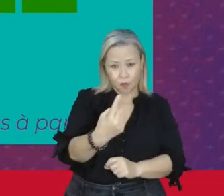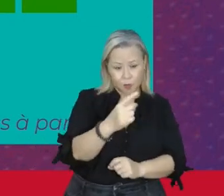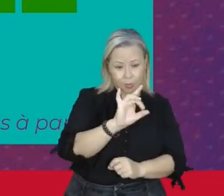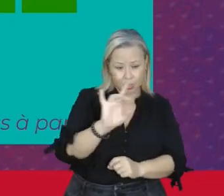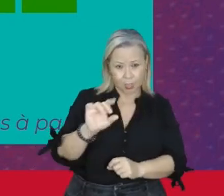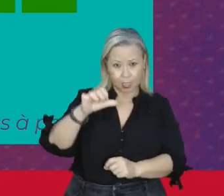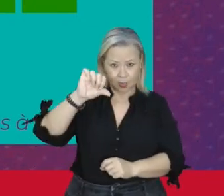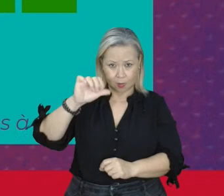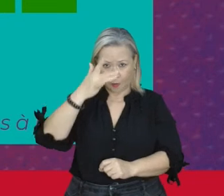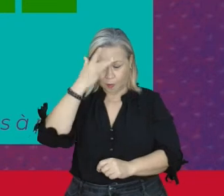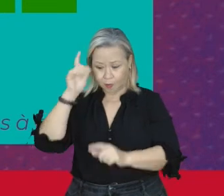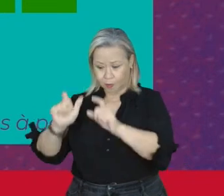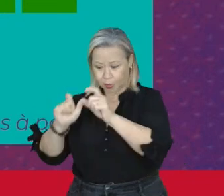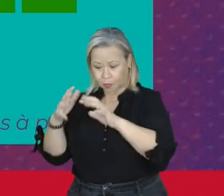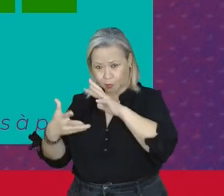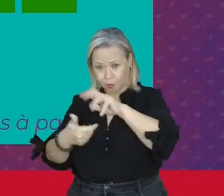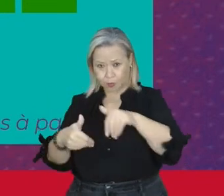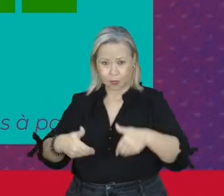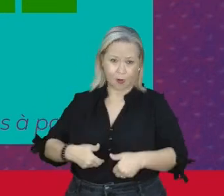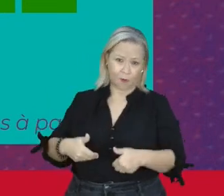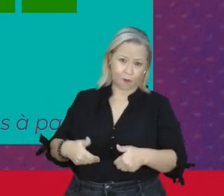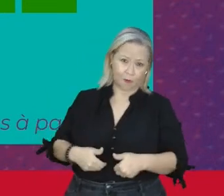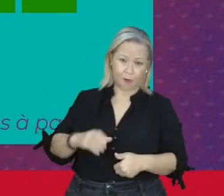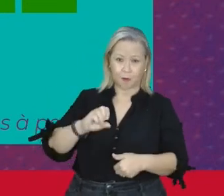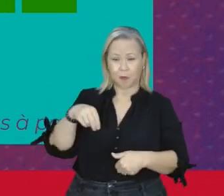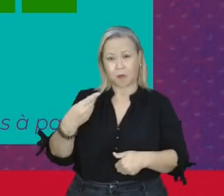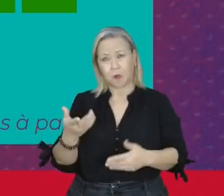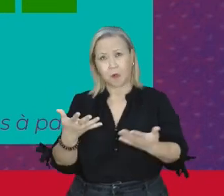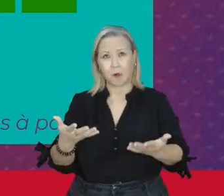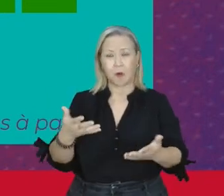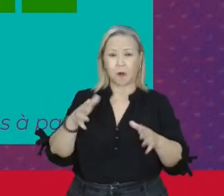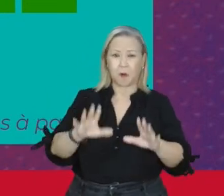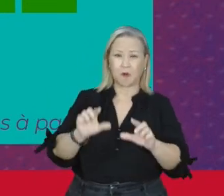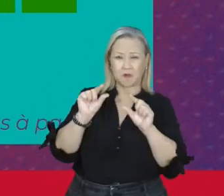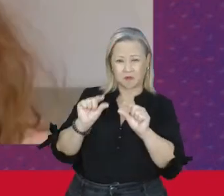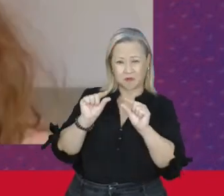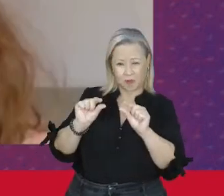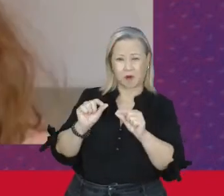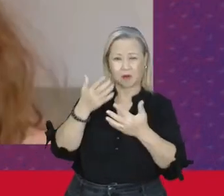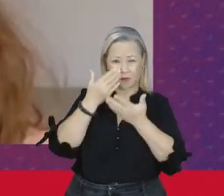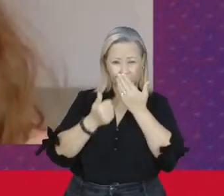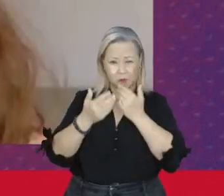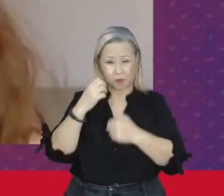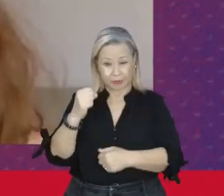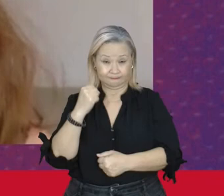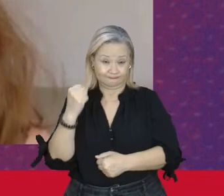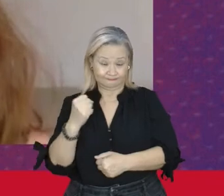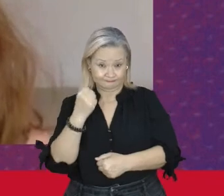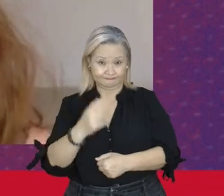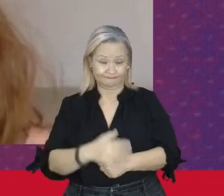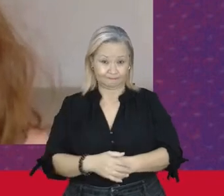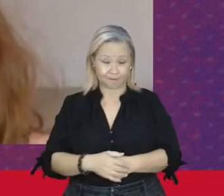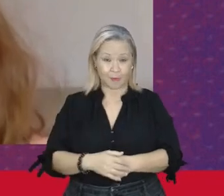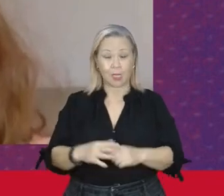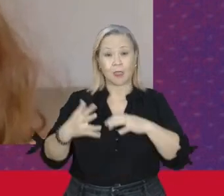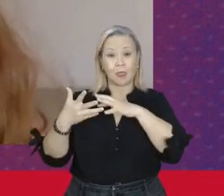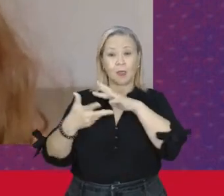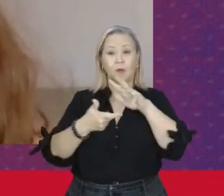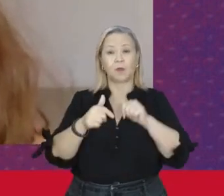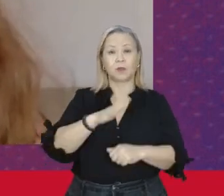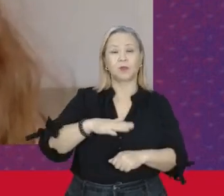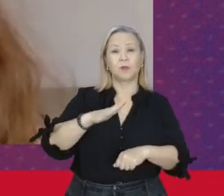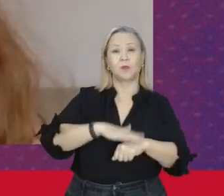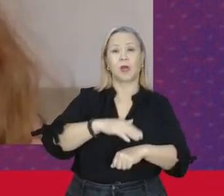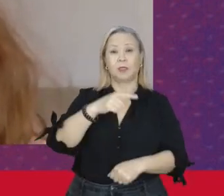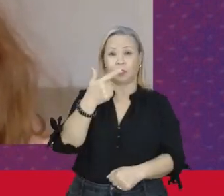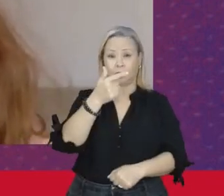pessoas do mundo passava fome ou estava em situação de insegurança alimentar grave, né? E no mundo inteiro, mais de 2